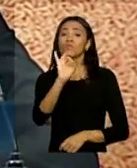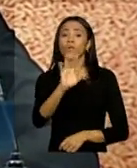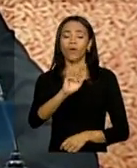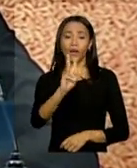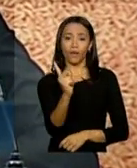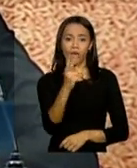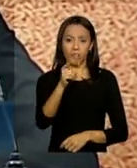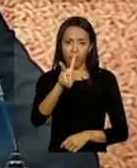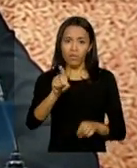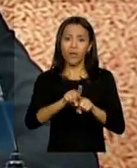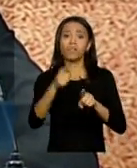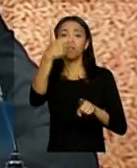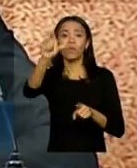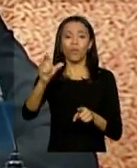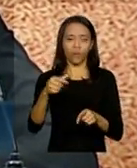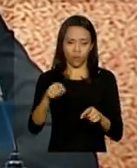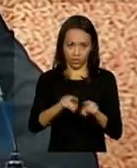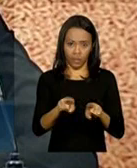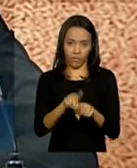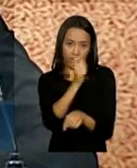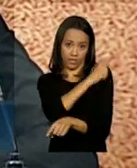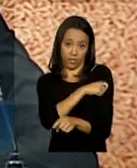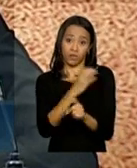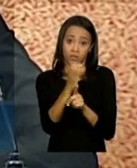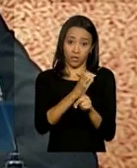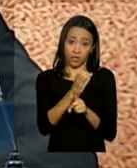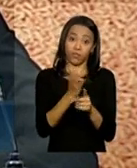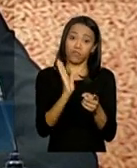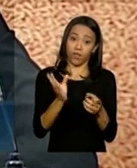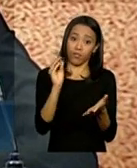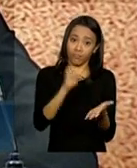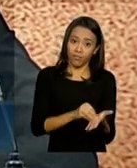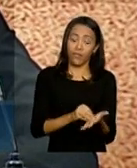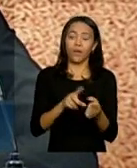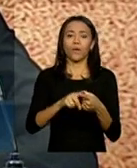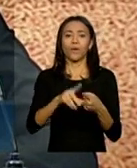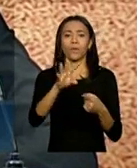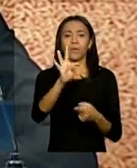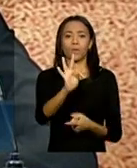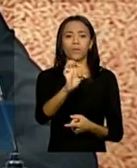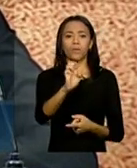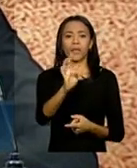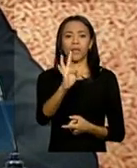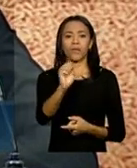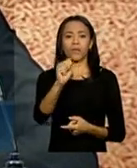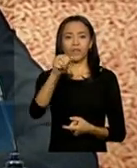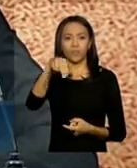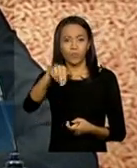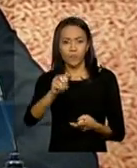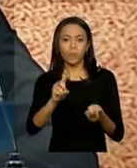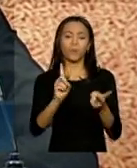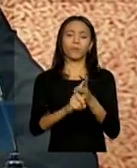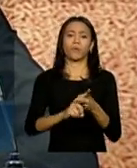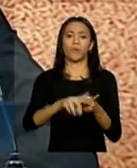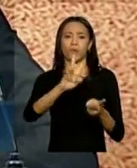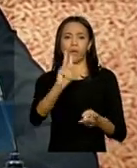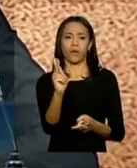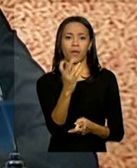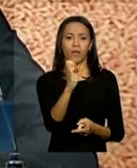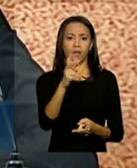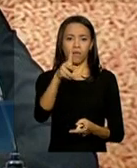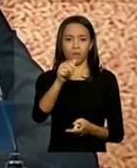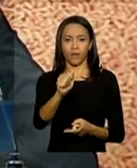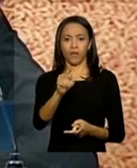estão incluídas no calendário de vacinação como a hepatite b o teto na Ed fitera né e eh logo logo nós